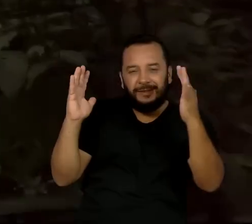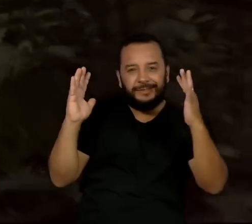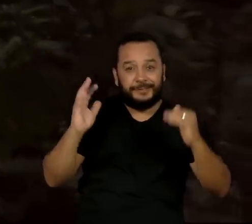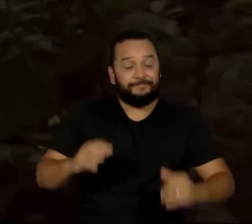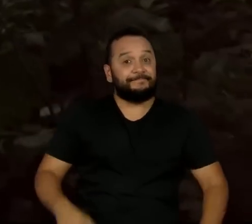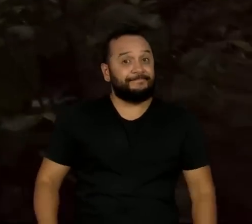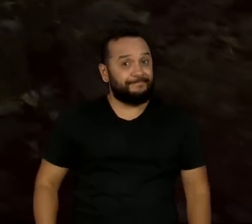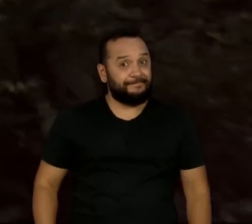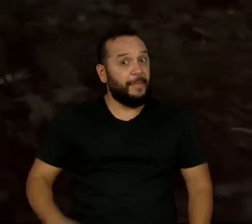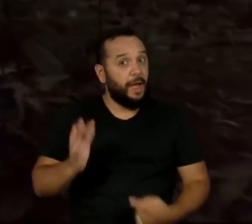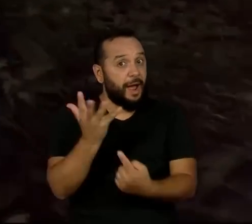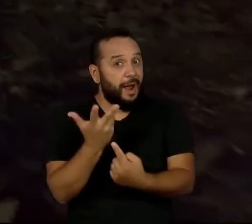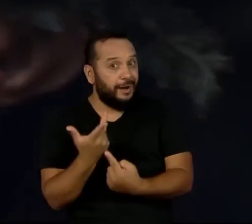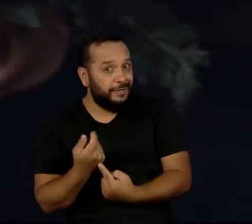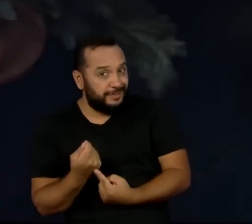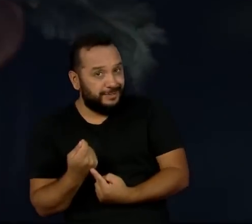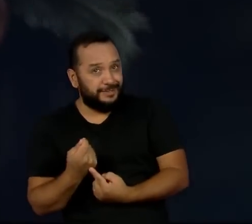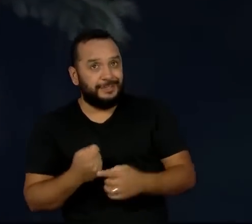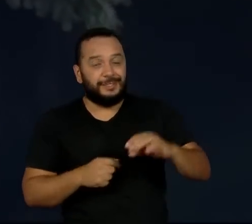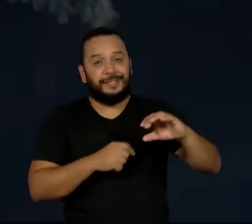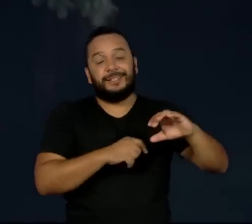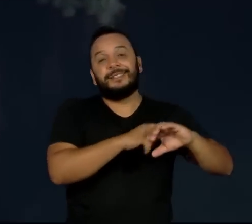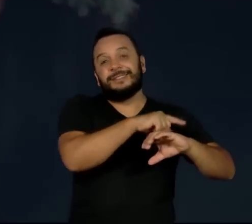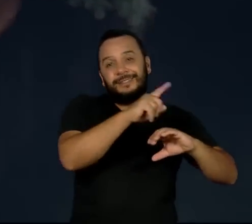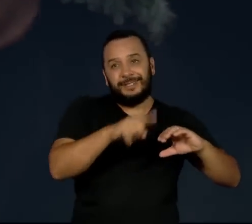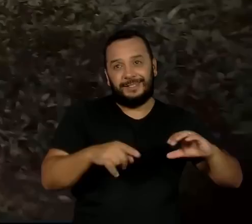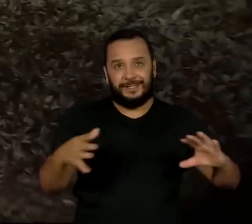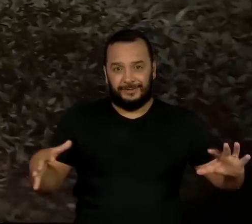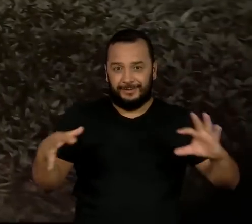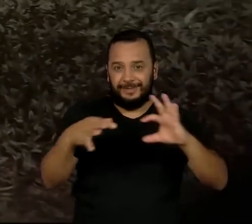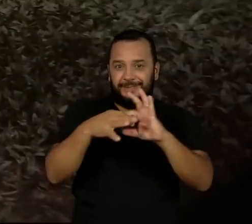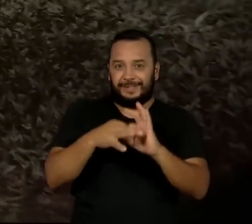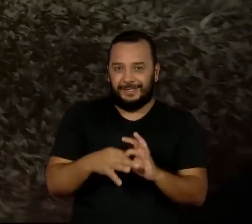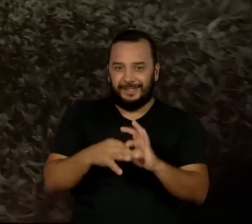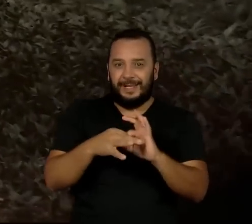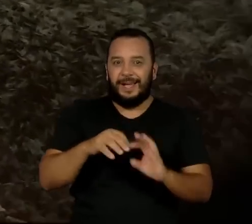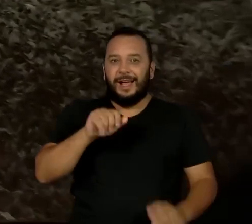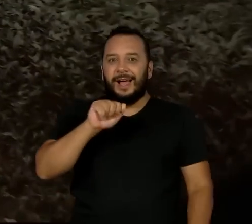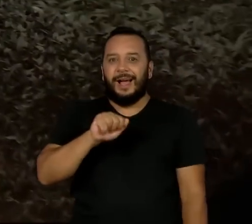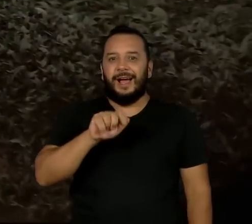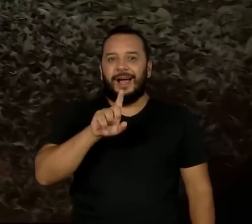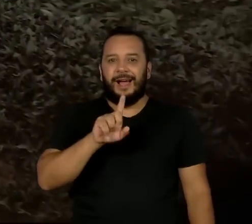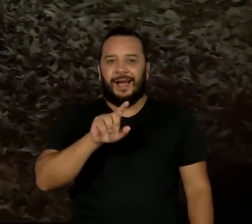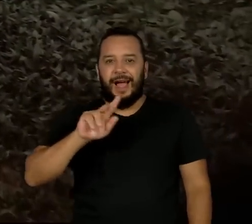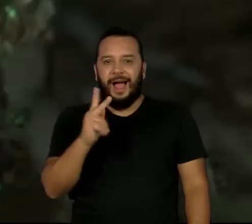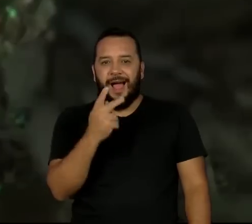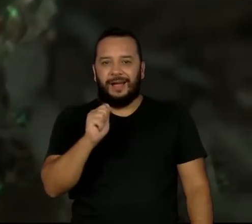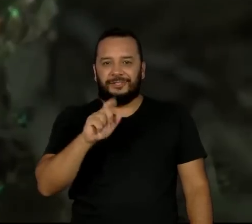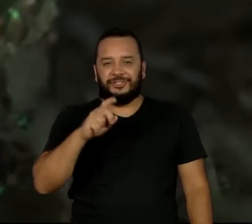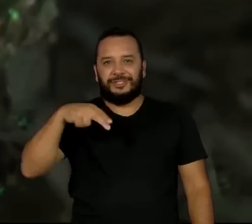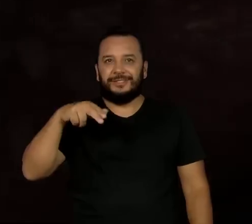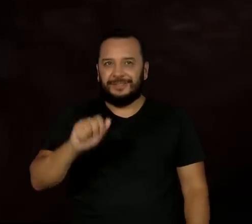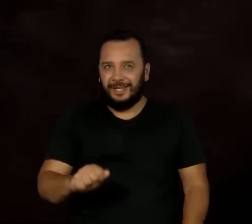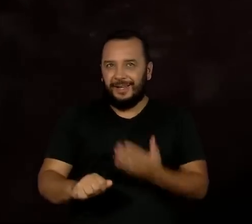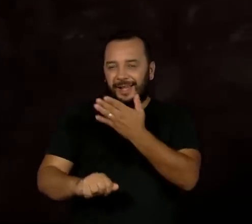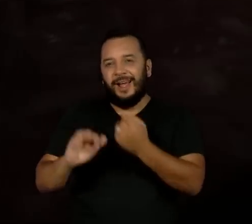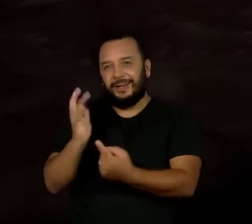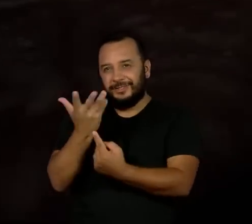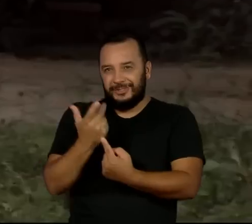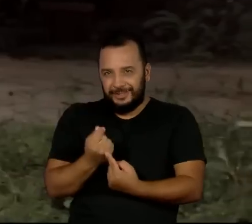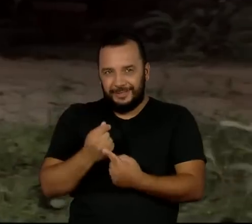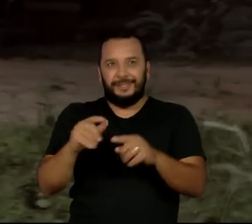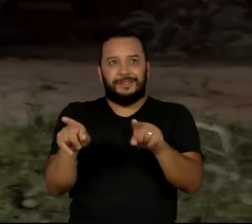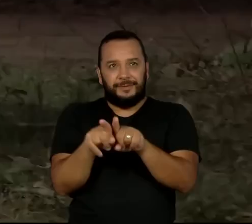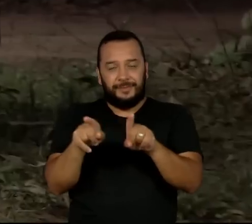Arte e ciência unidas. Adna Abreu, de Manaus, é artista visual e ilustradora. Aparece aqui no vídeo para